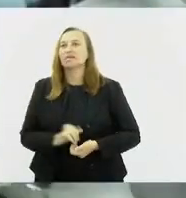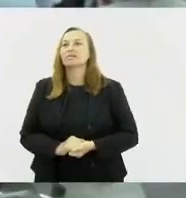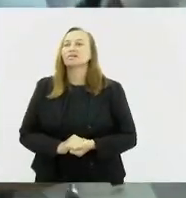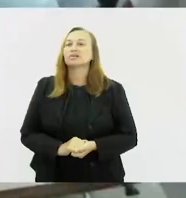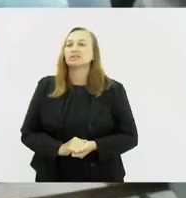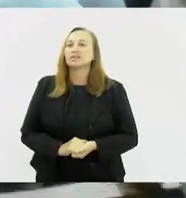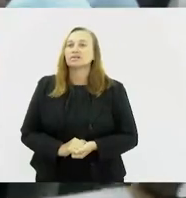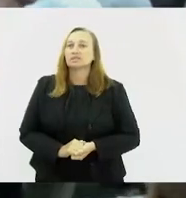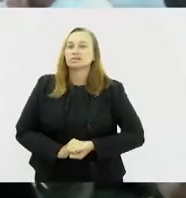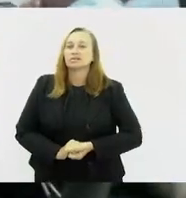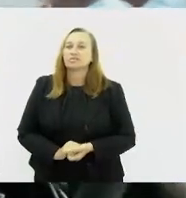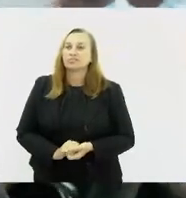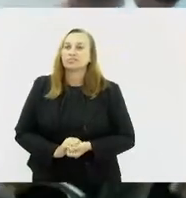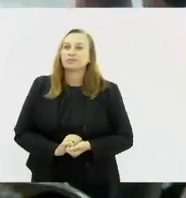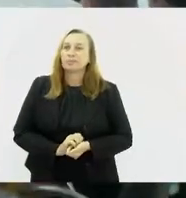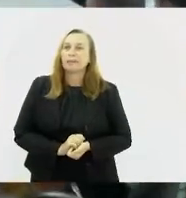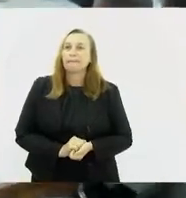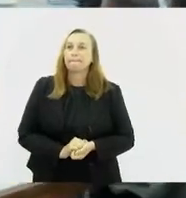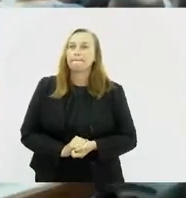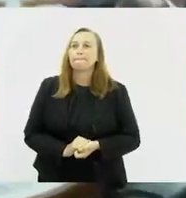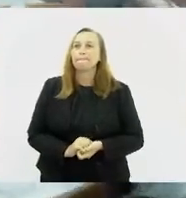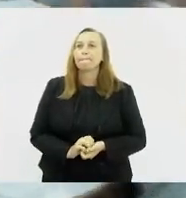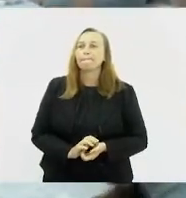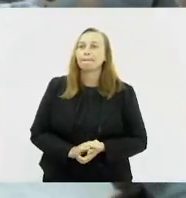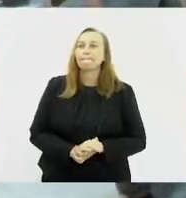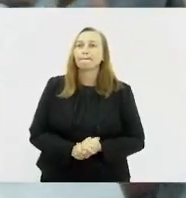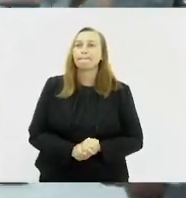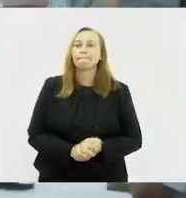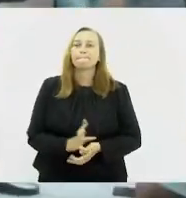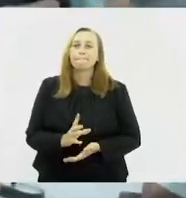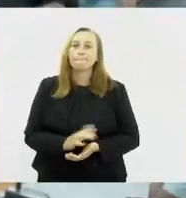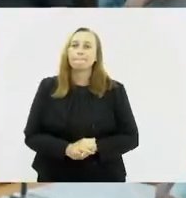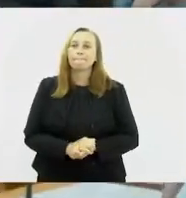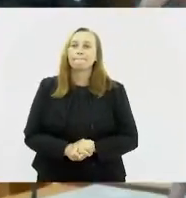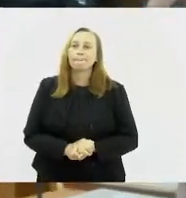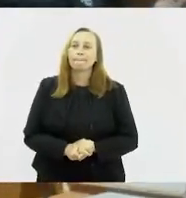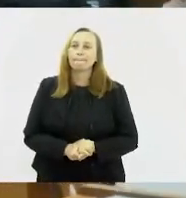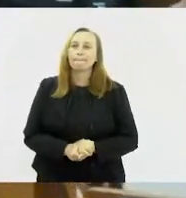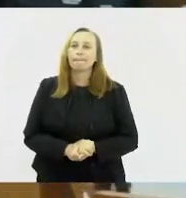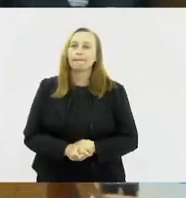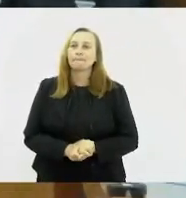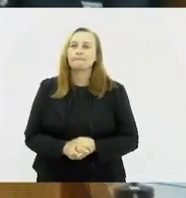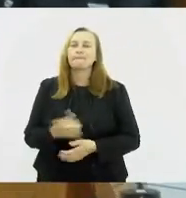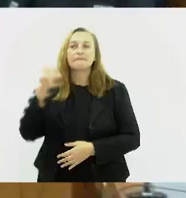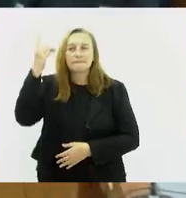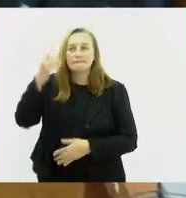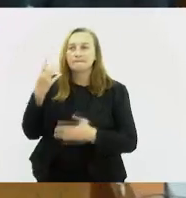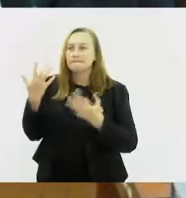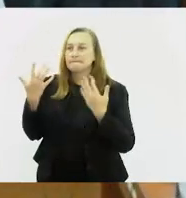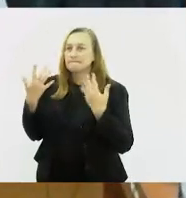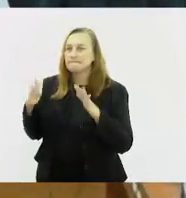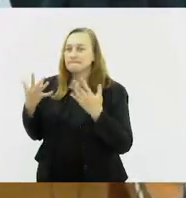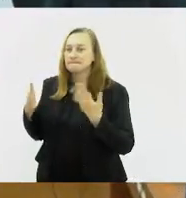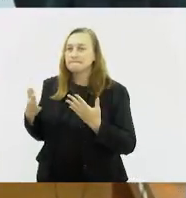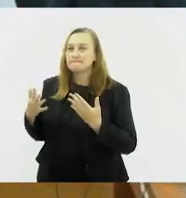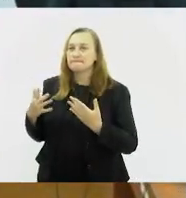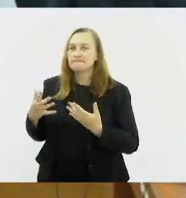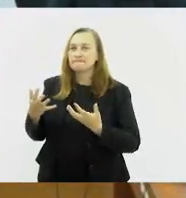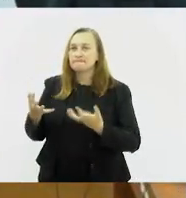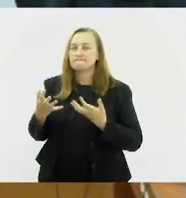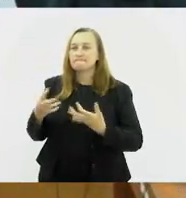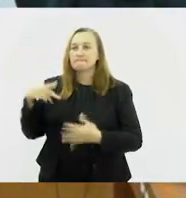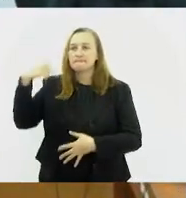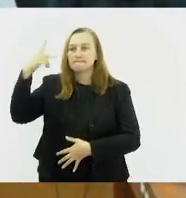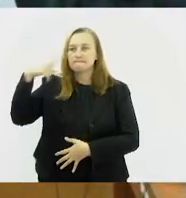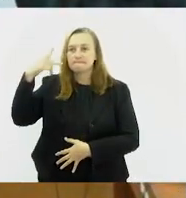Hein? Deputado, Nete, um momentinho. Deputado, só um momentinho. Eu quero parabenizar porque a vereadora